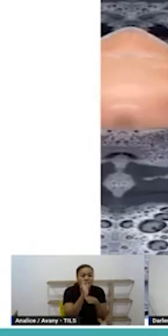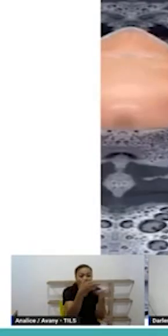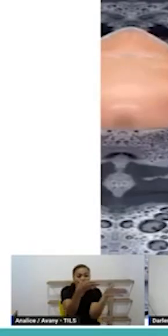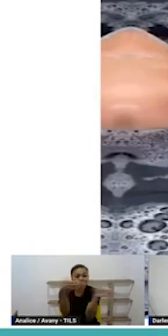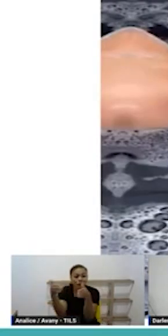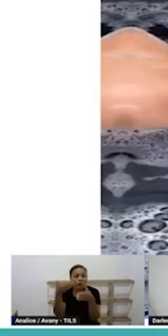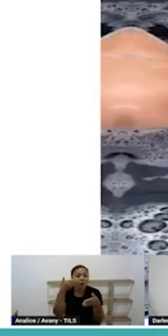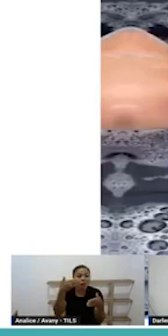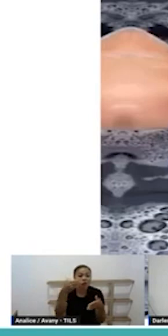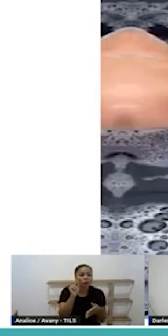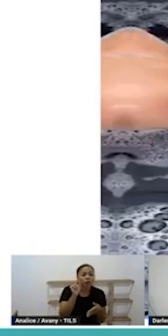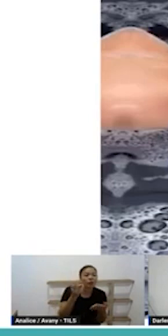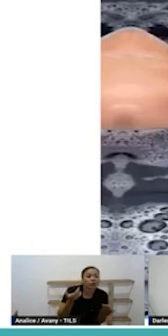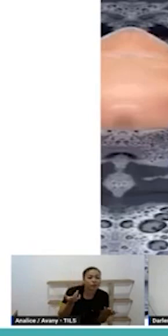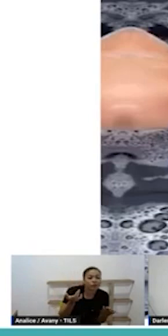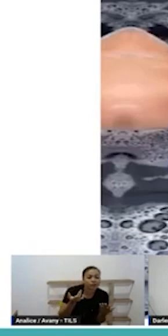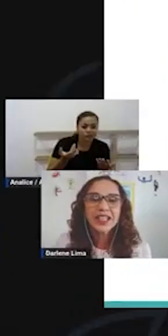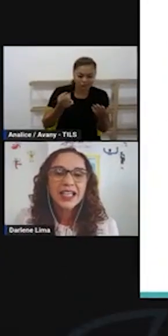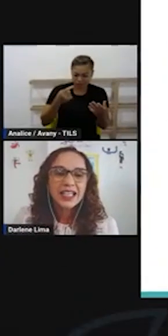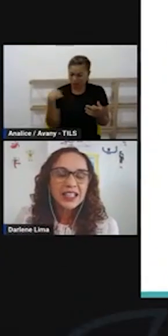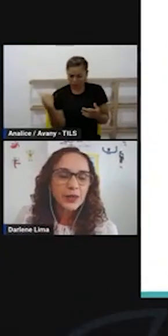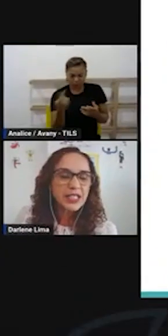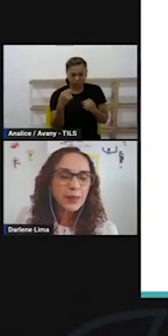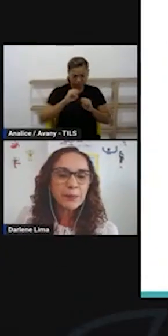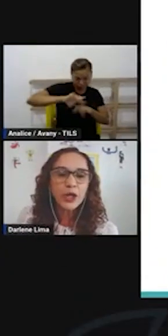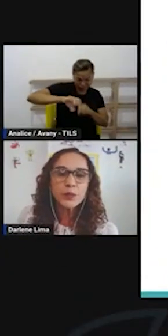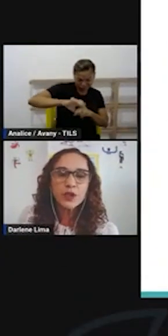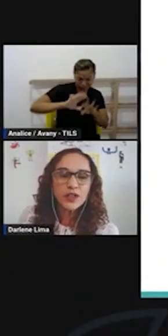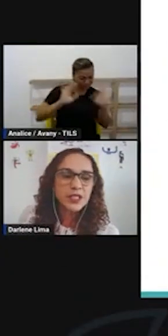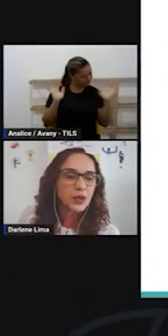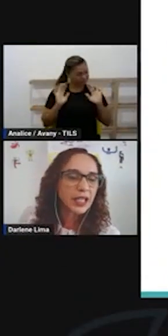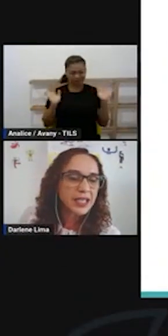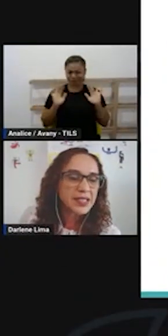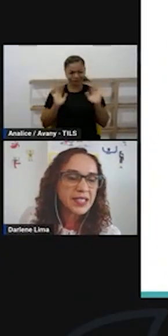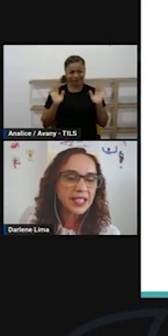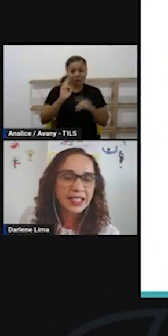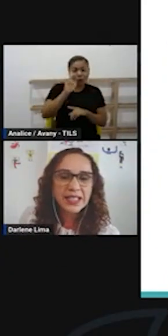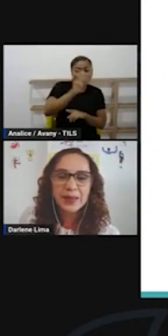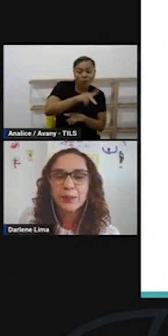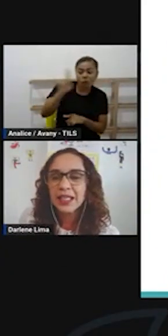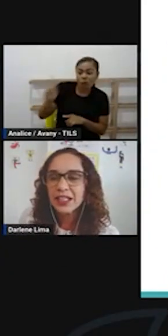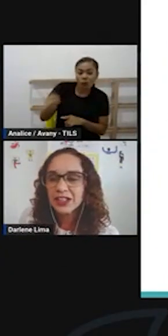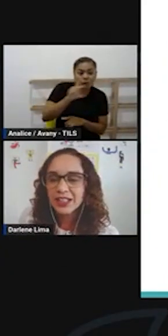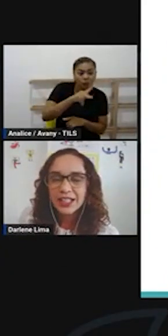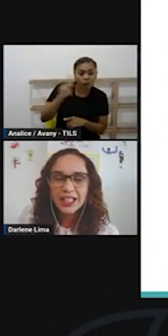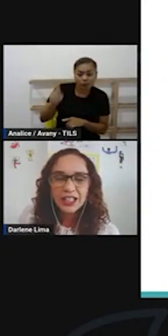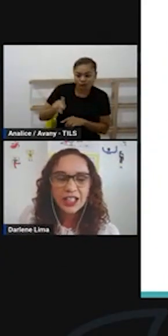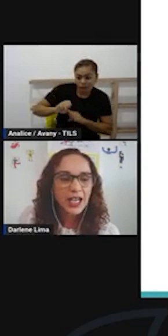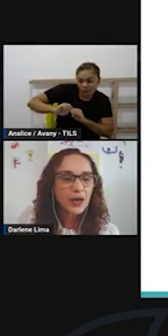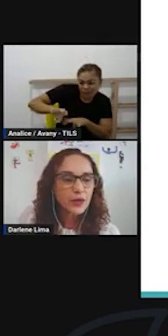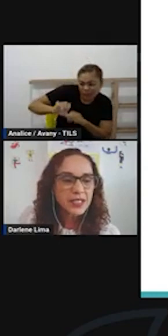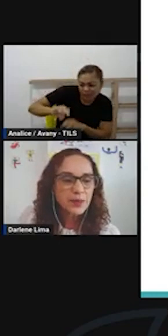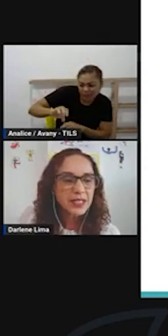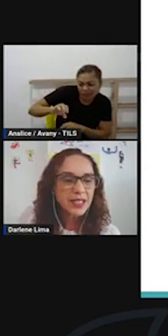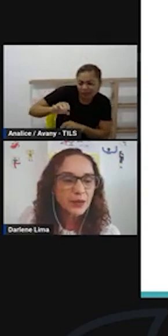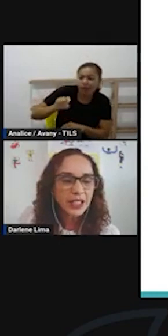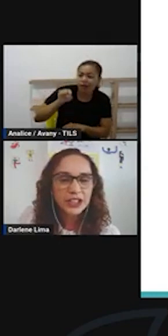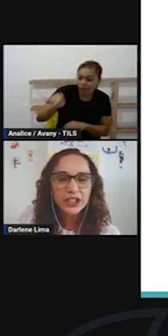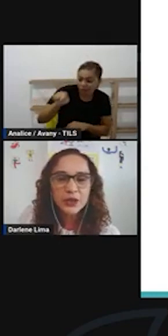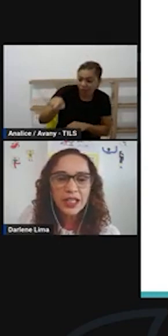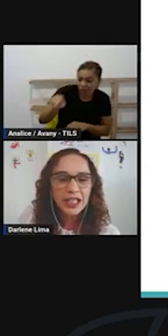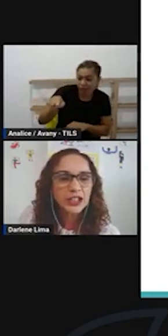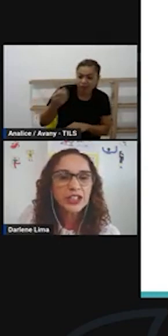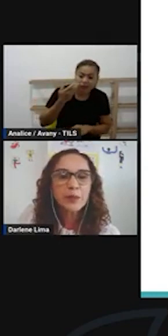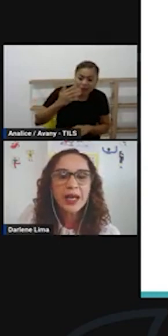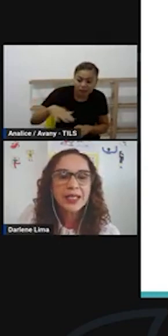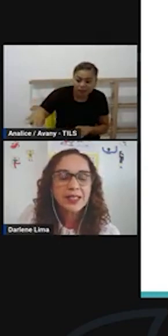gente que na educação infantil a gente não ensina, né? Então, esse papel do professor que ele ensina e criança aprende já é uma concepção que